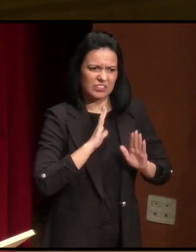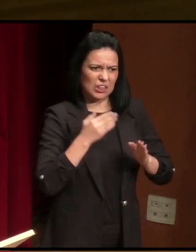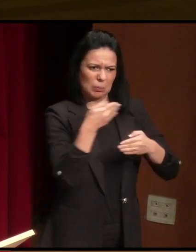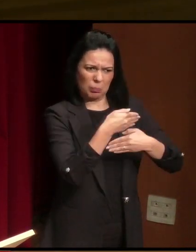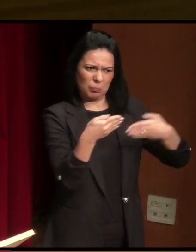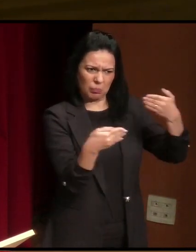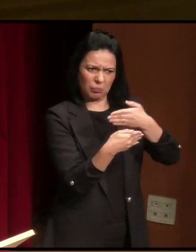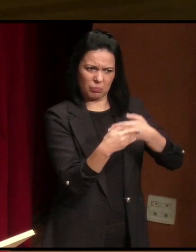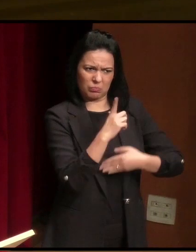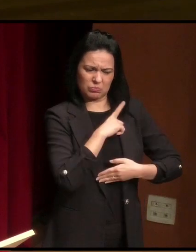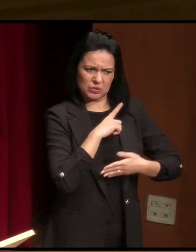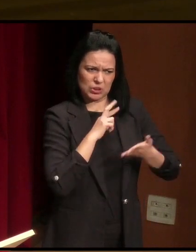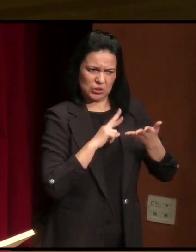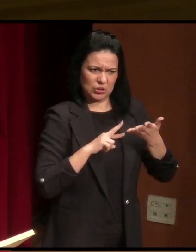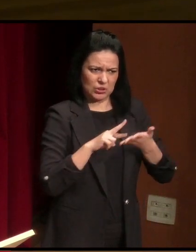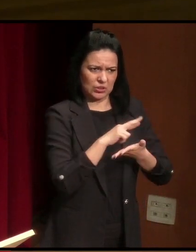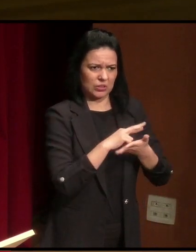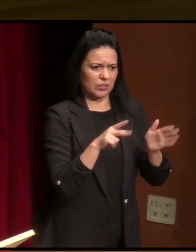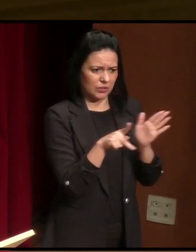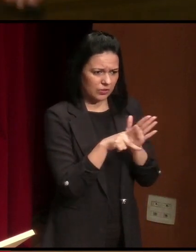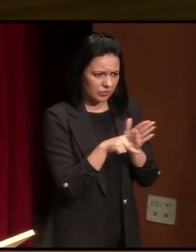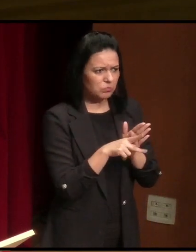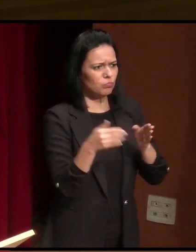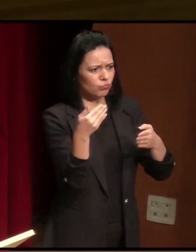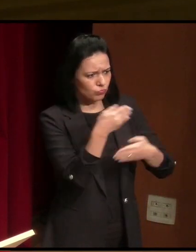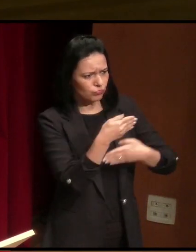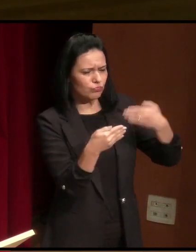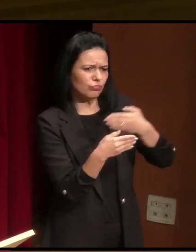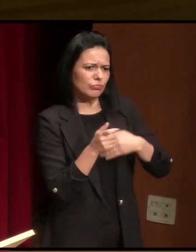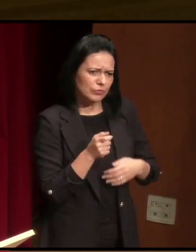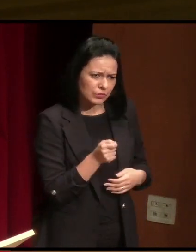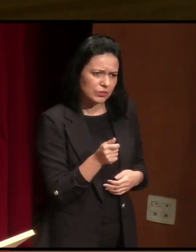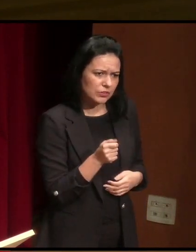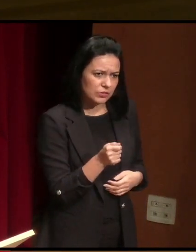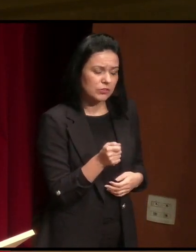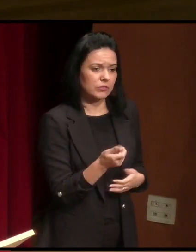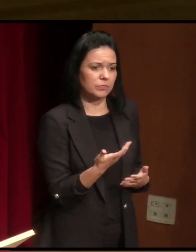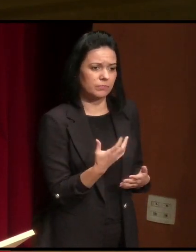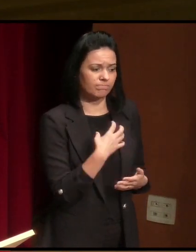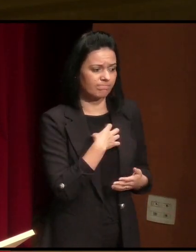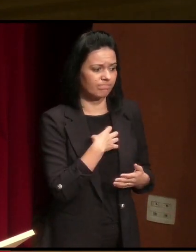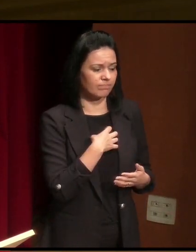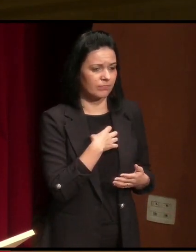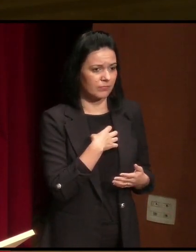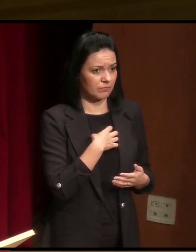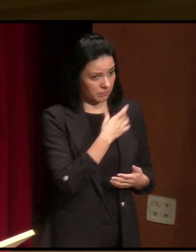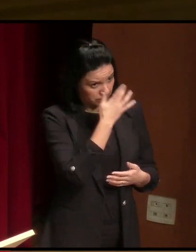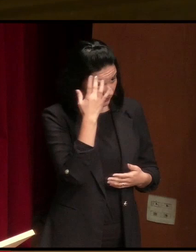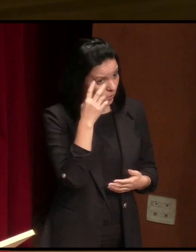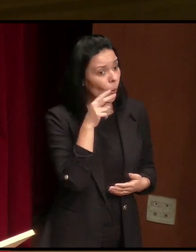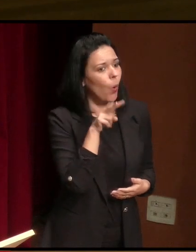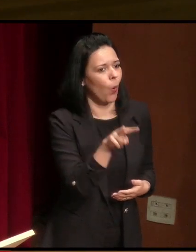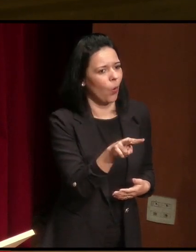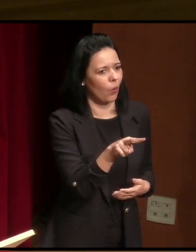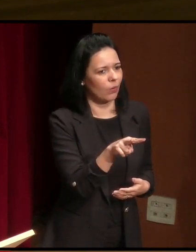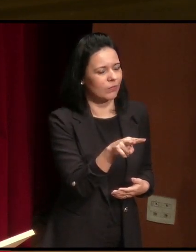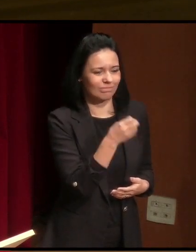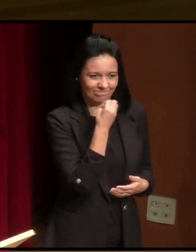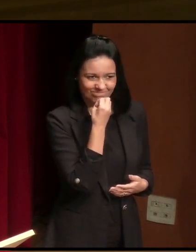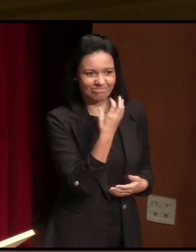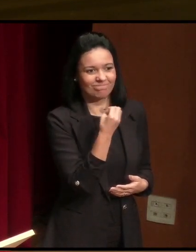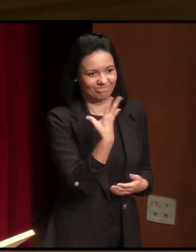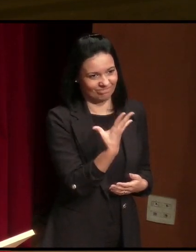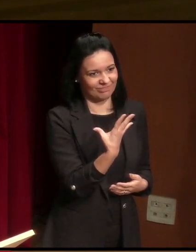aqui, né? Pedindo para o pessoal passar. Isso é maravilhoso para o enxergante.